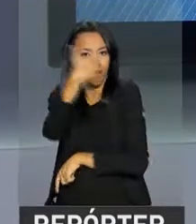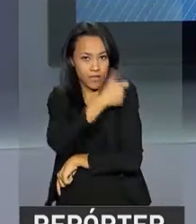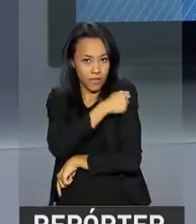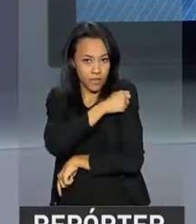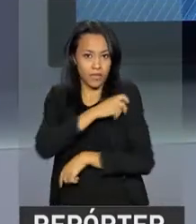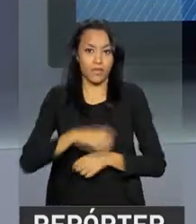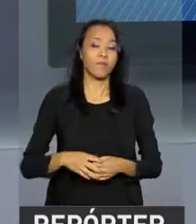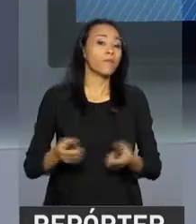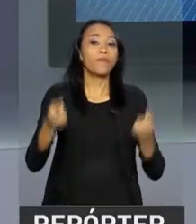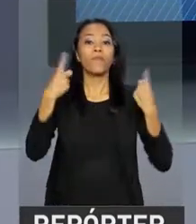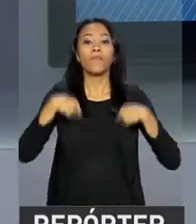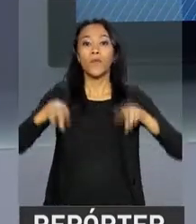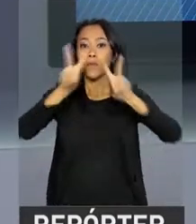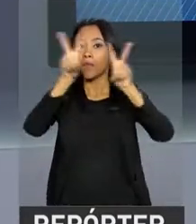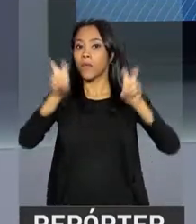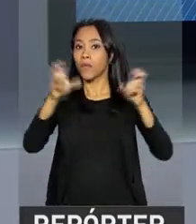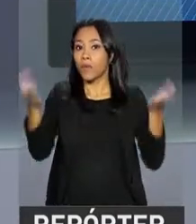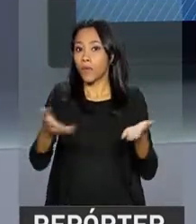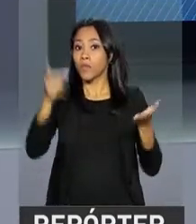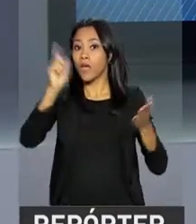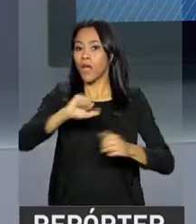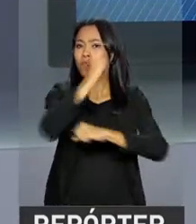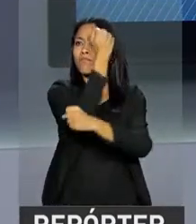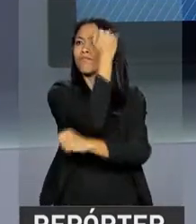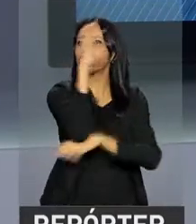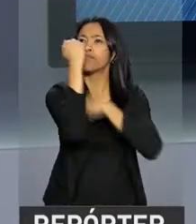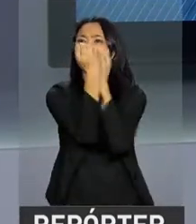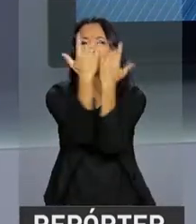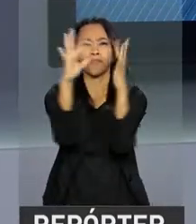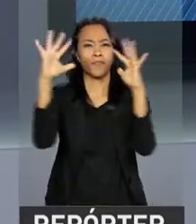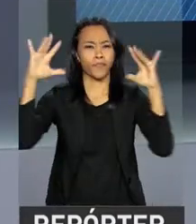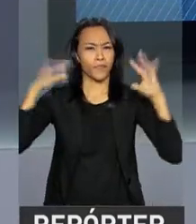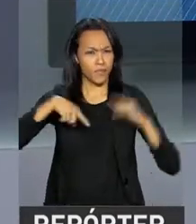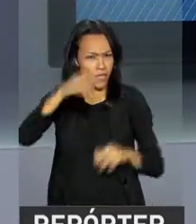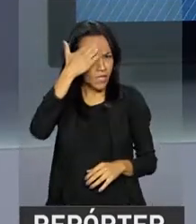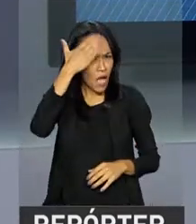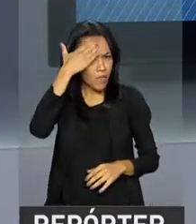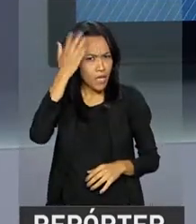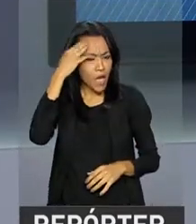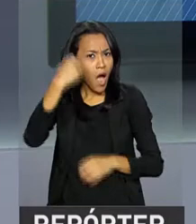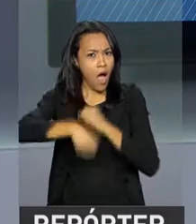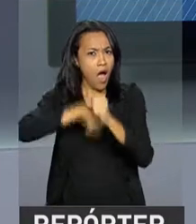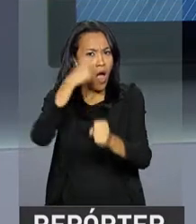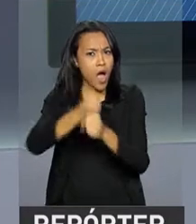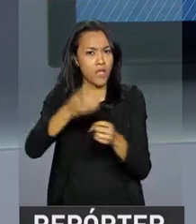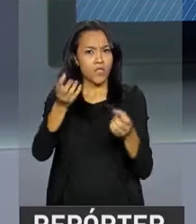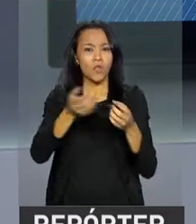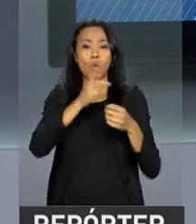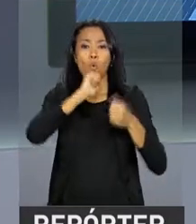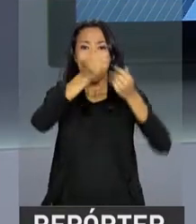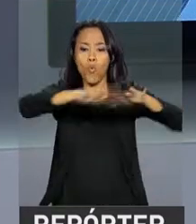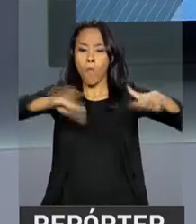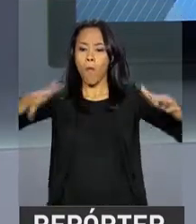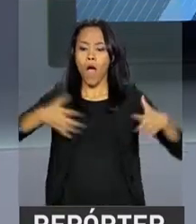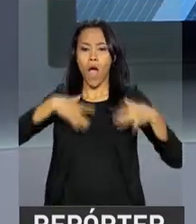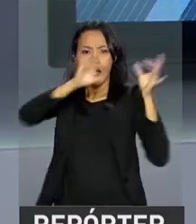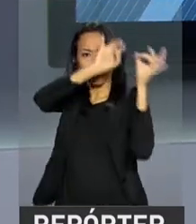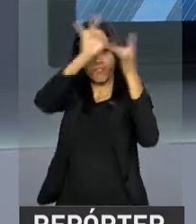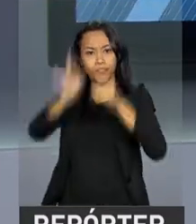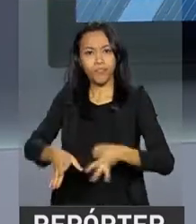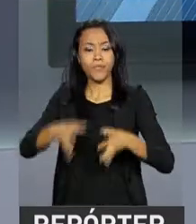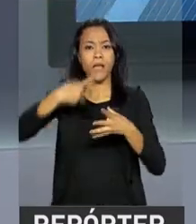o assunto agora é meio ambiente você sabia que todos os anos são lançados ao mar oito milhões de toneladas de